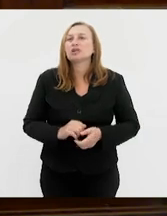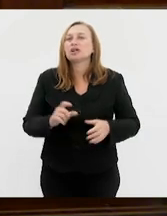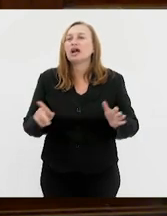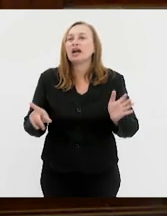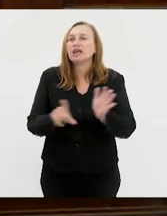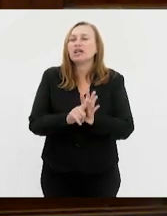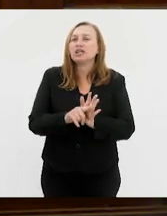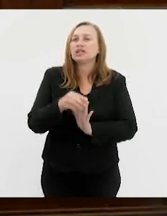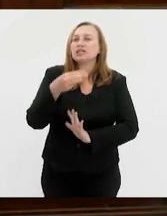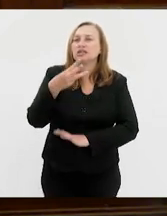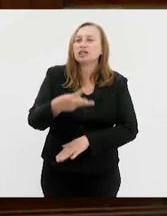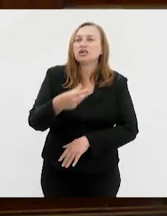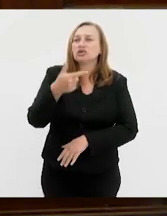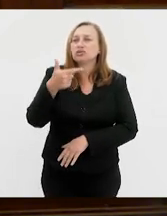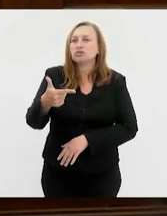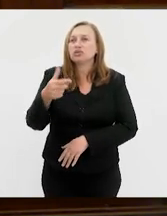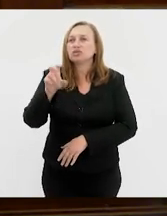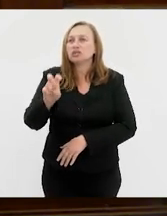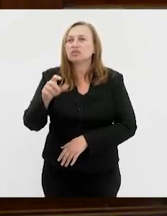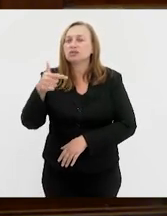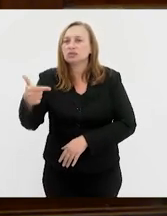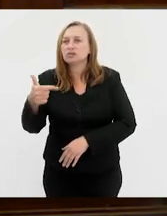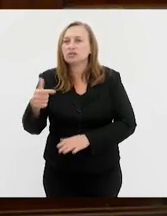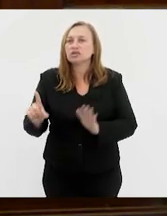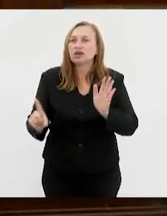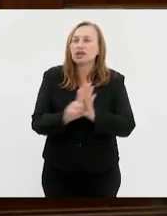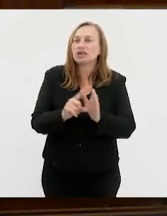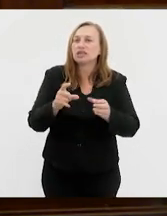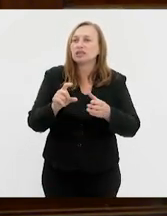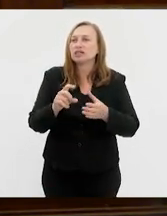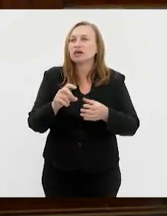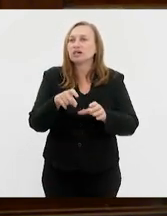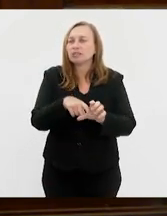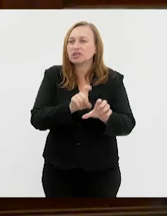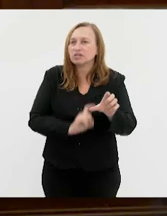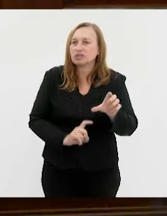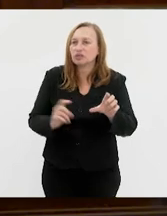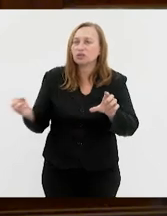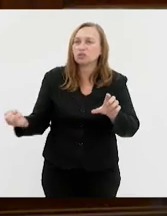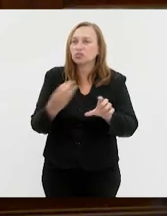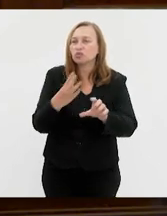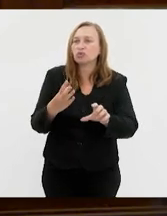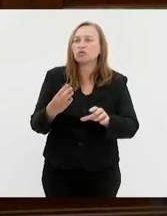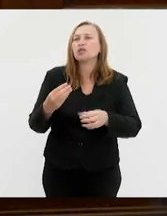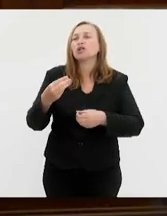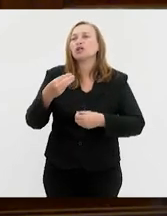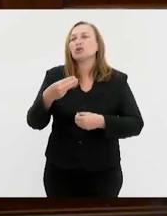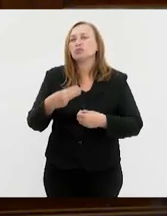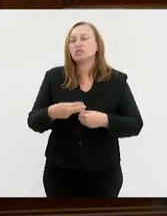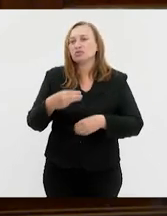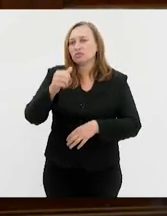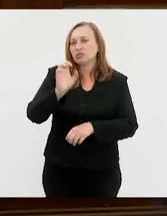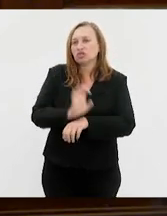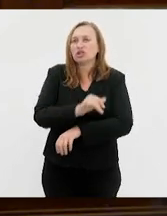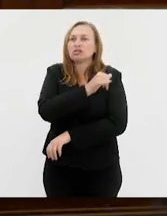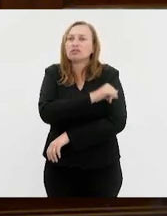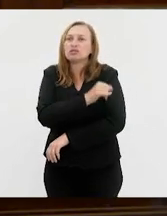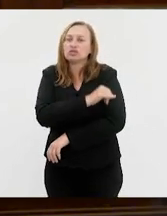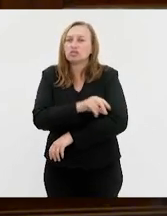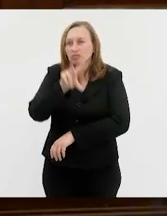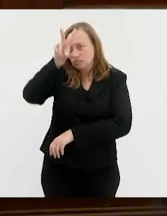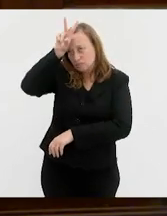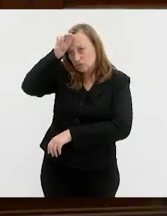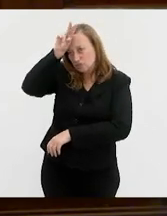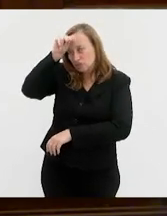3253, que é a lei da emancipação do mais novo município do estado do Rio de Janeiro. E Mesquita